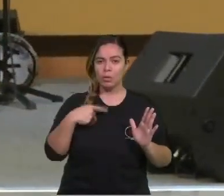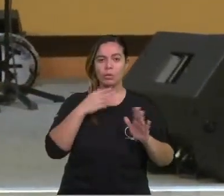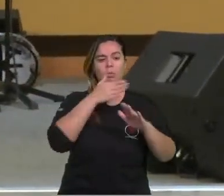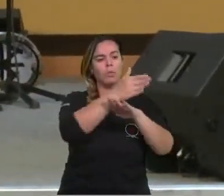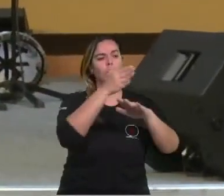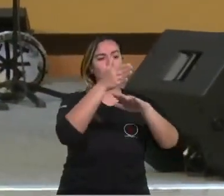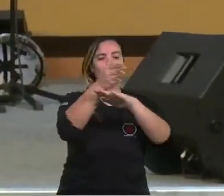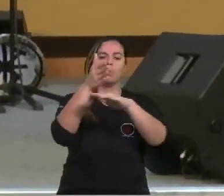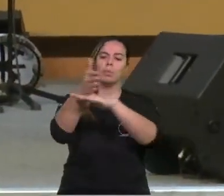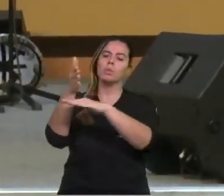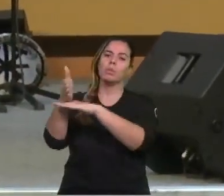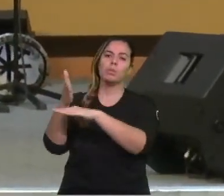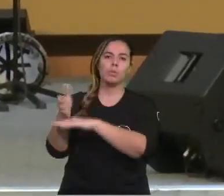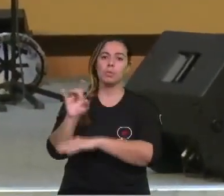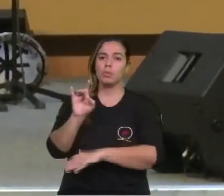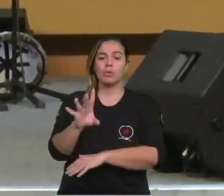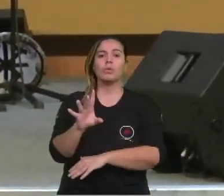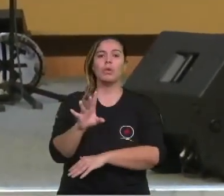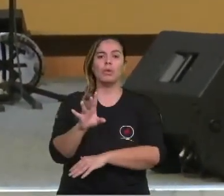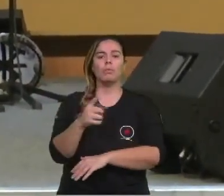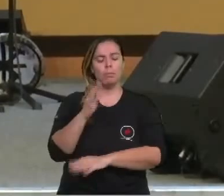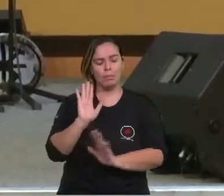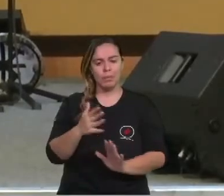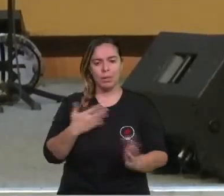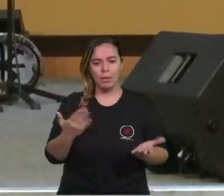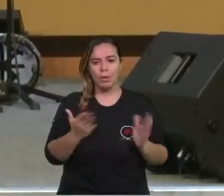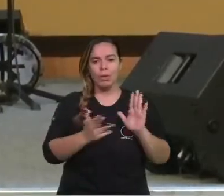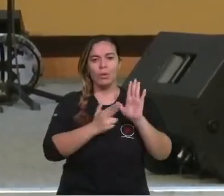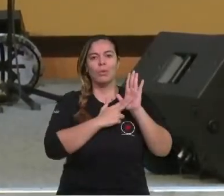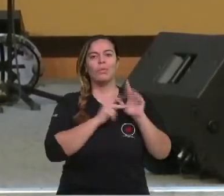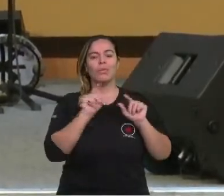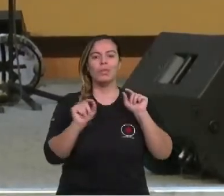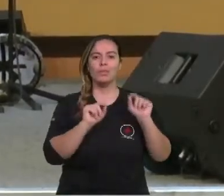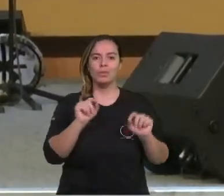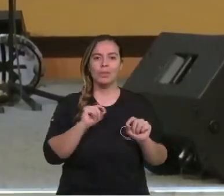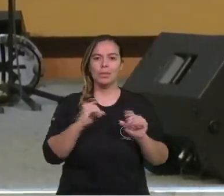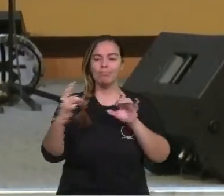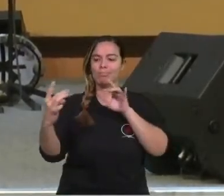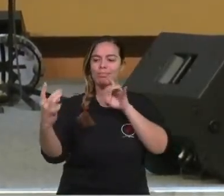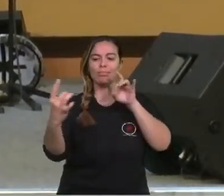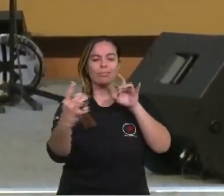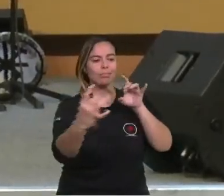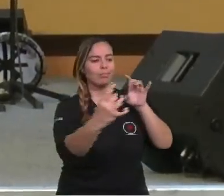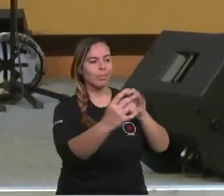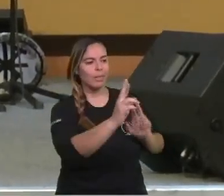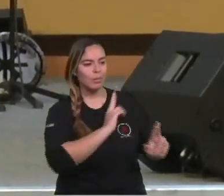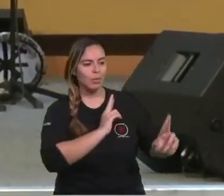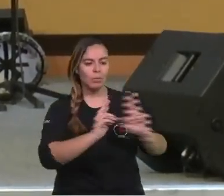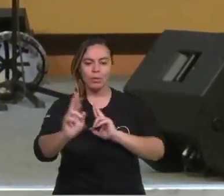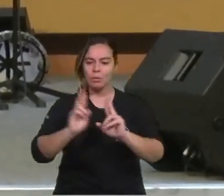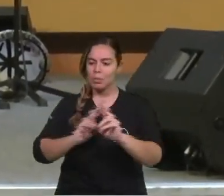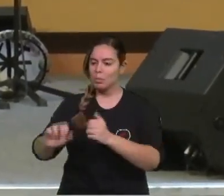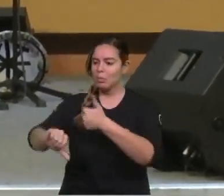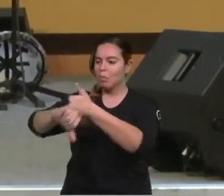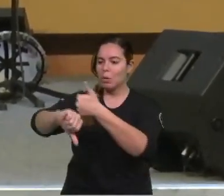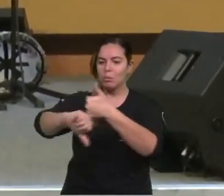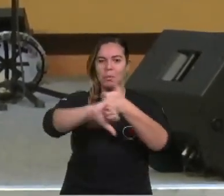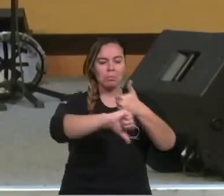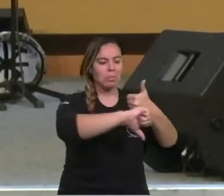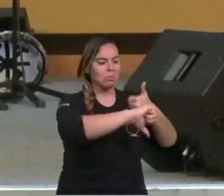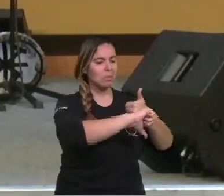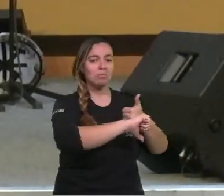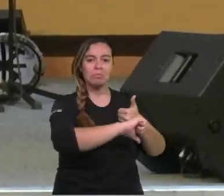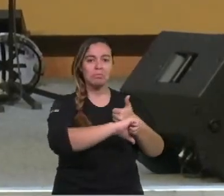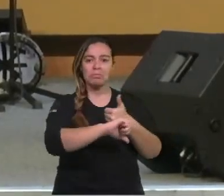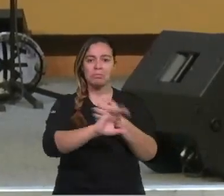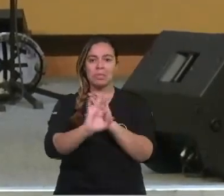itinerante e eu confesso a vocês que eu não tinha muito feedback, eu não tinha muita resposta do conteúdo daquilo